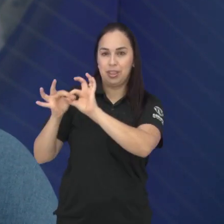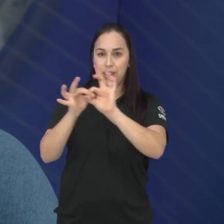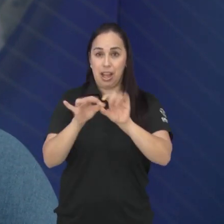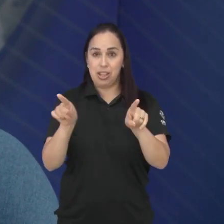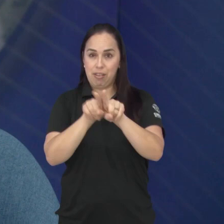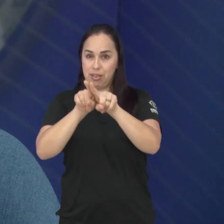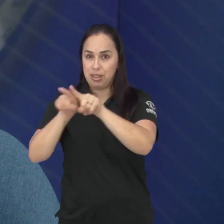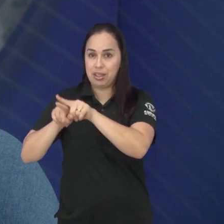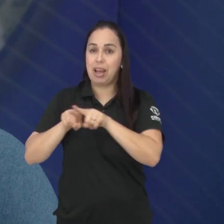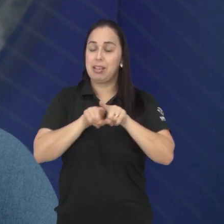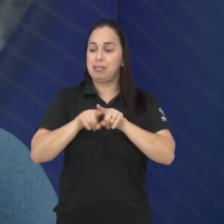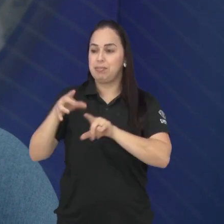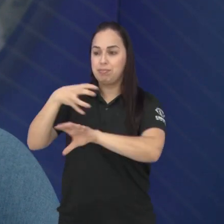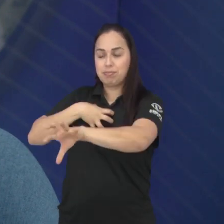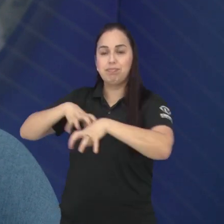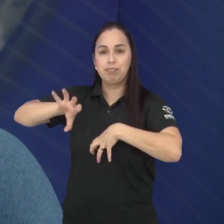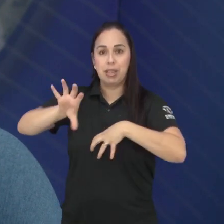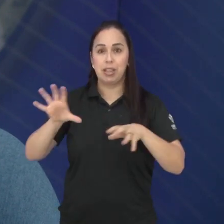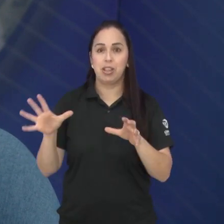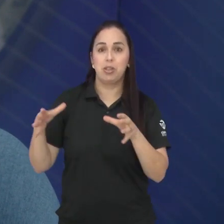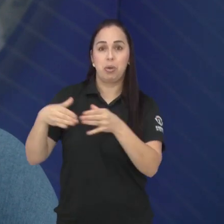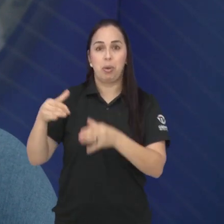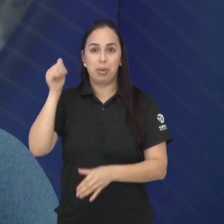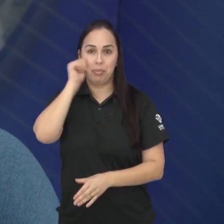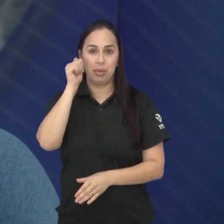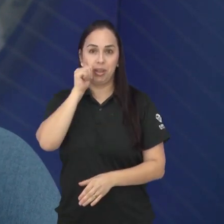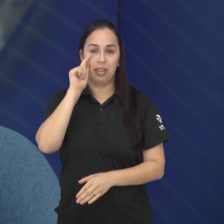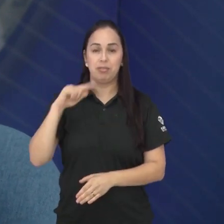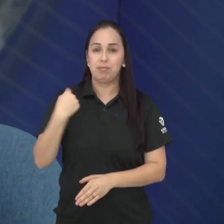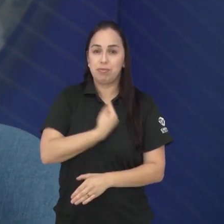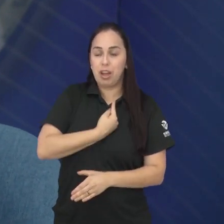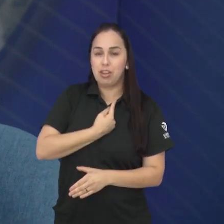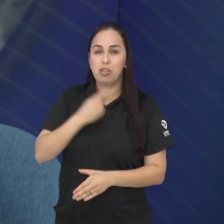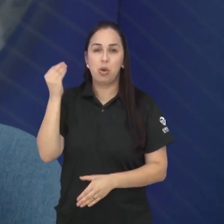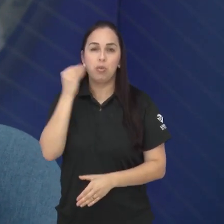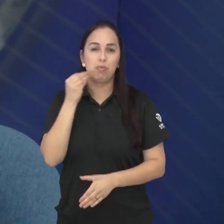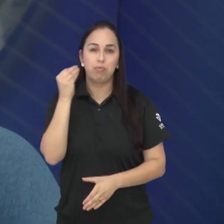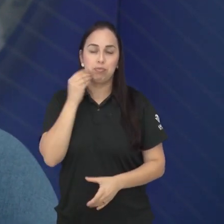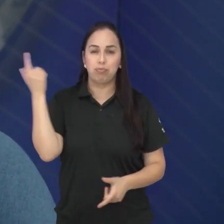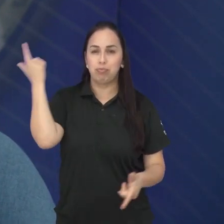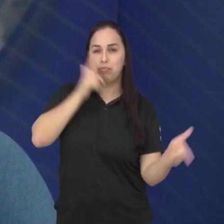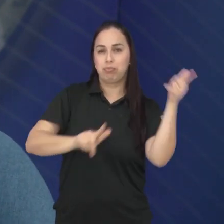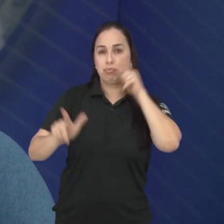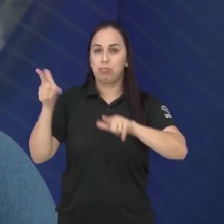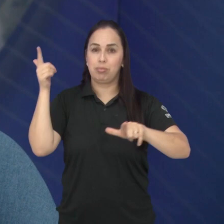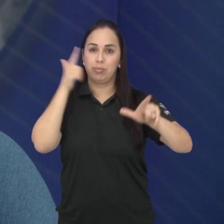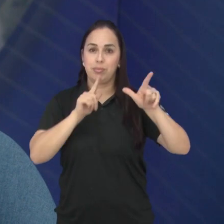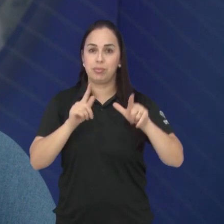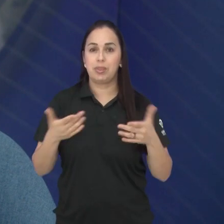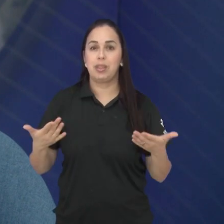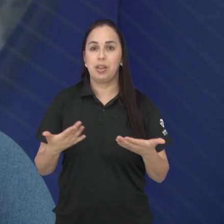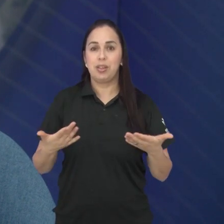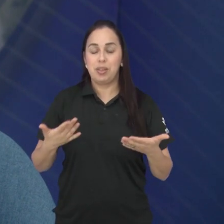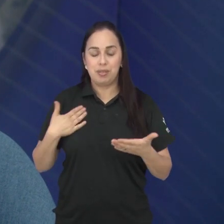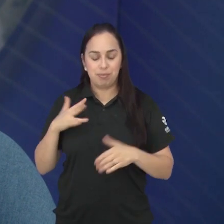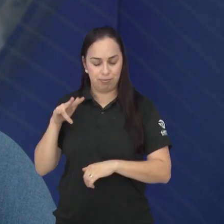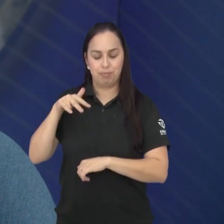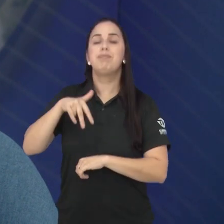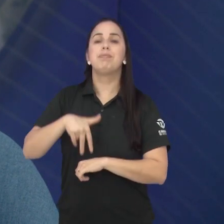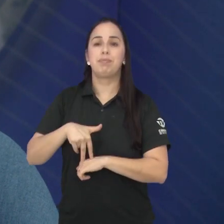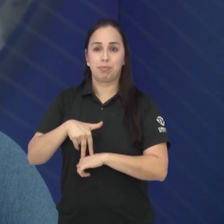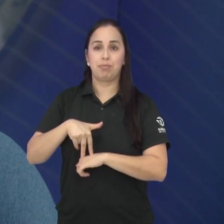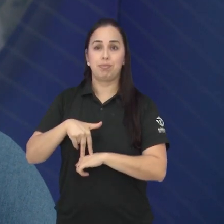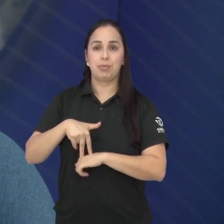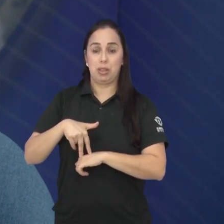e a irmandade entre as mulheres, para que consigamos cada vez mais oportunidades. Essa tem sido a nossa voz em tempos ainda